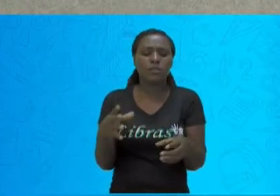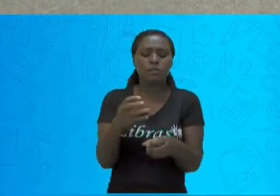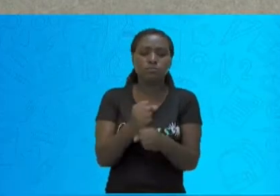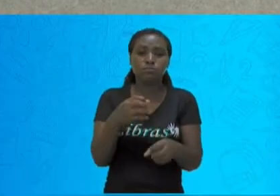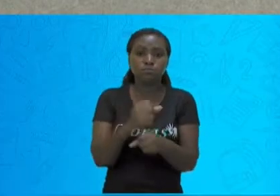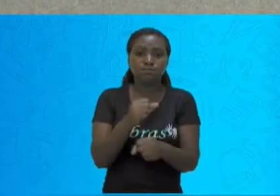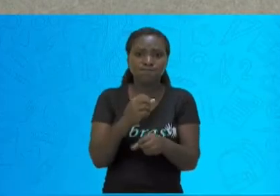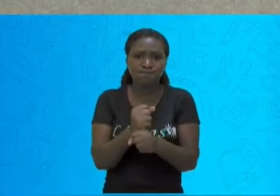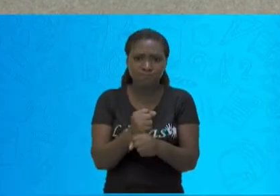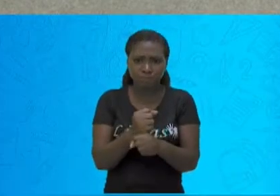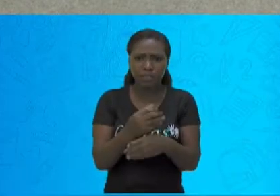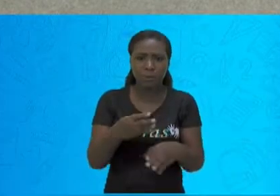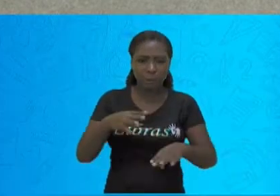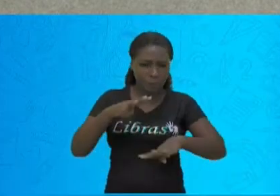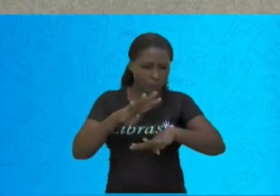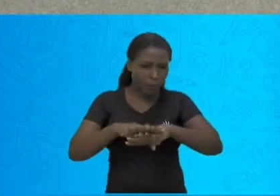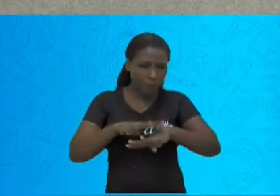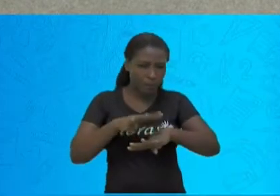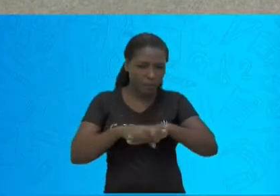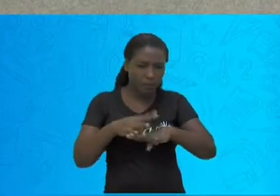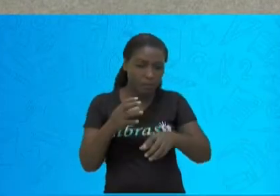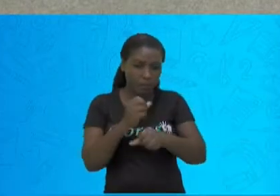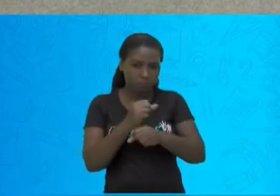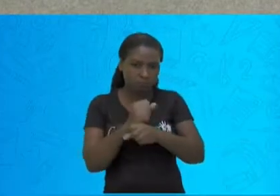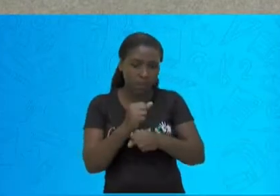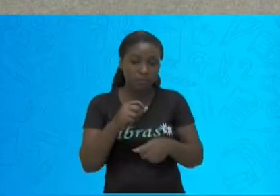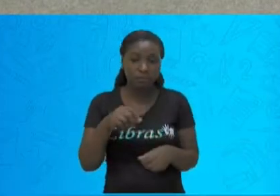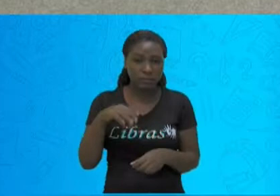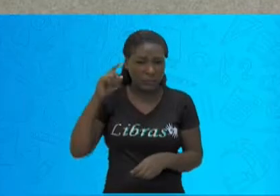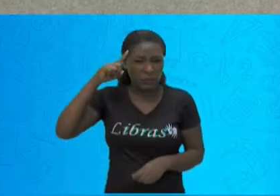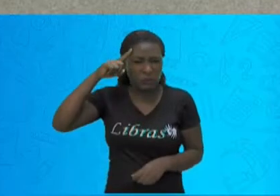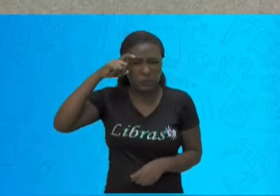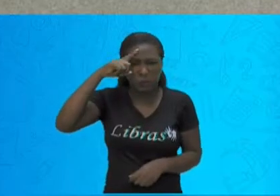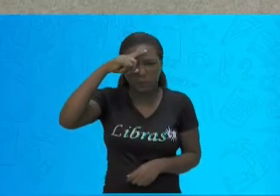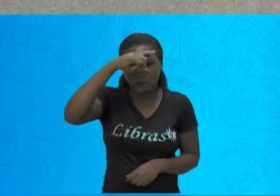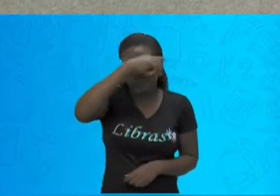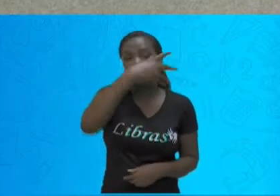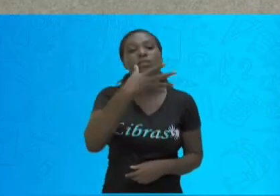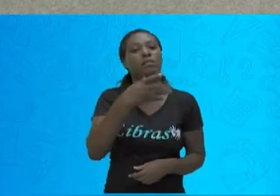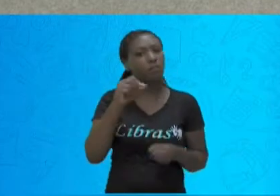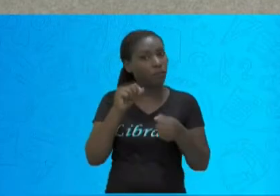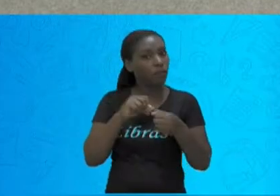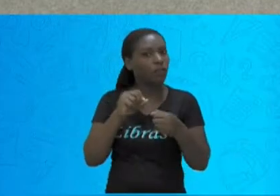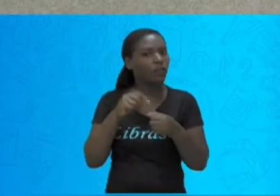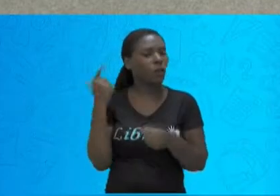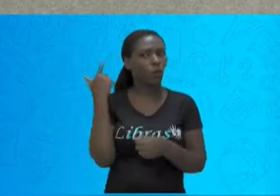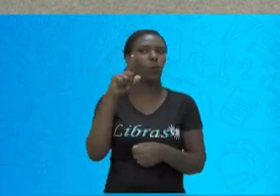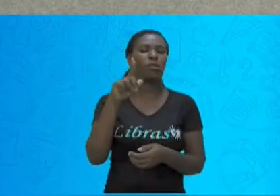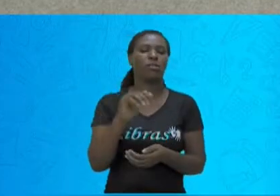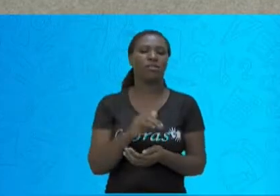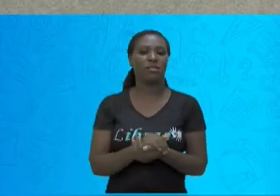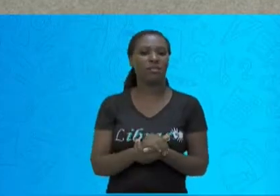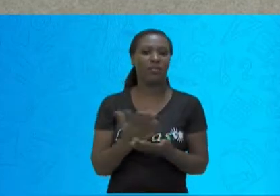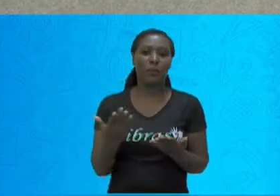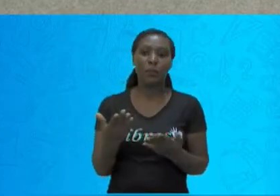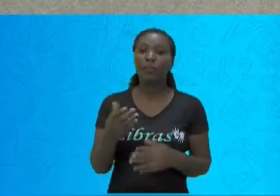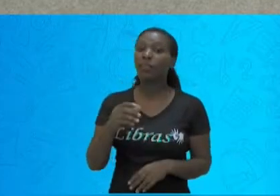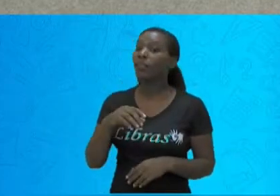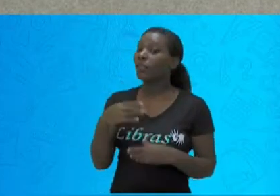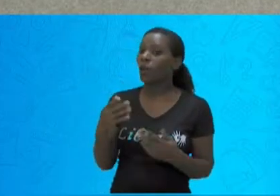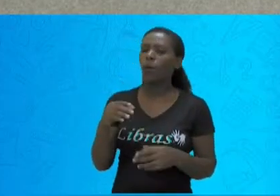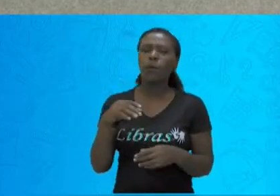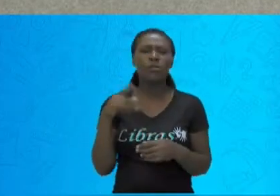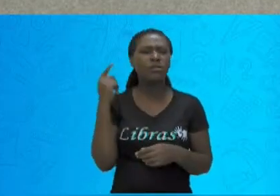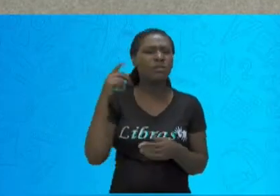O termo zapoteca significa habitantes da região dos sapotizeiros,